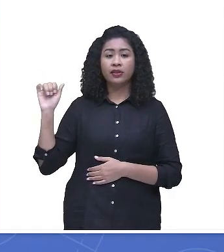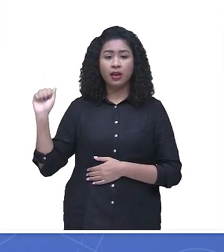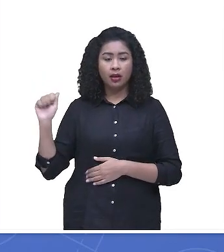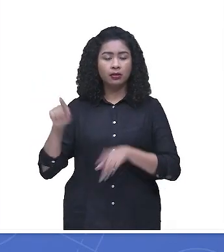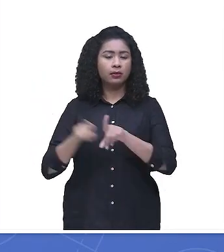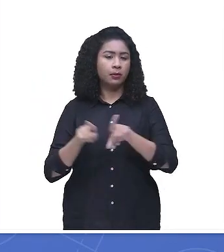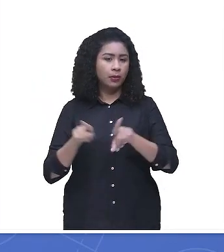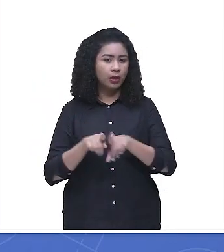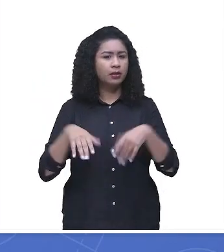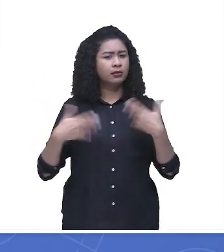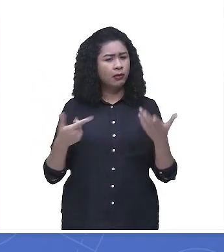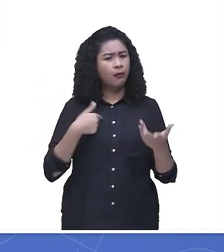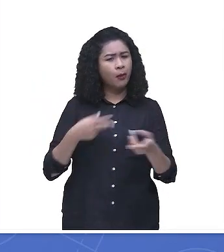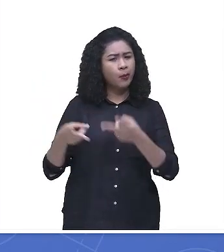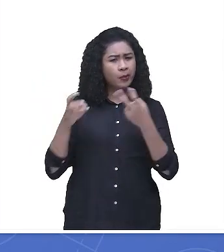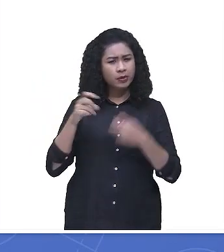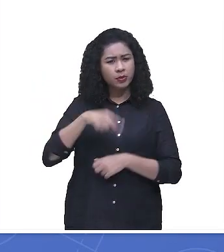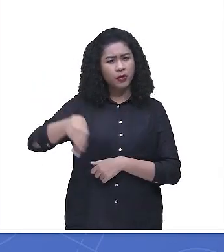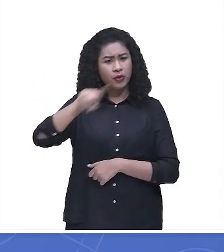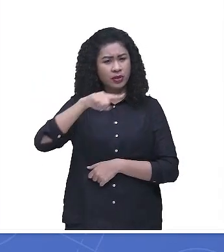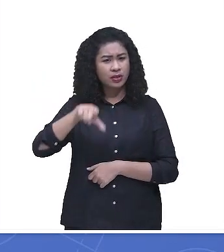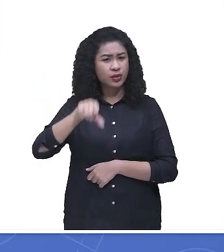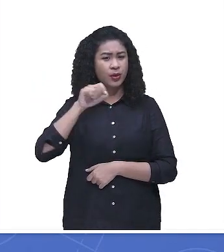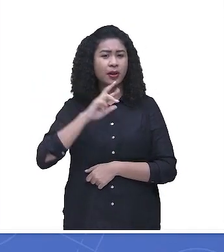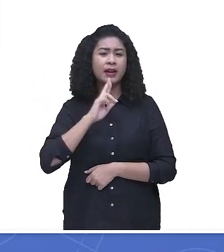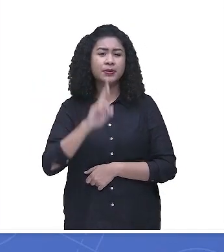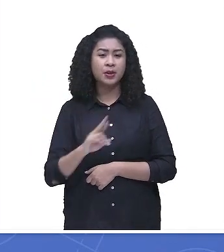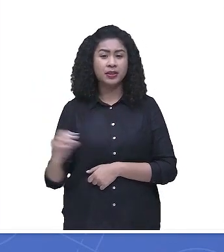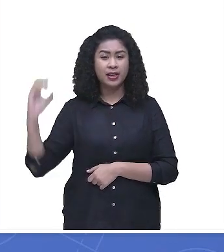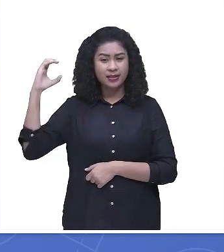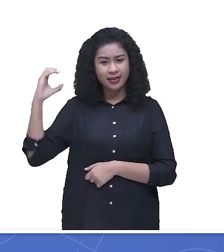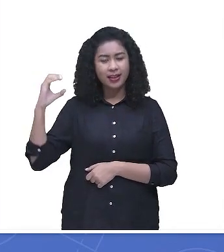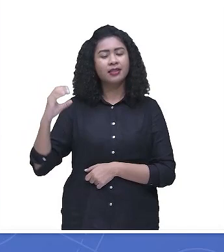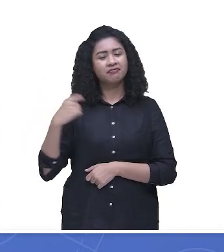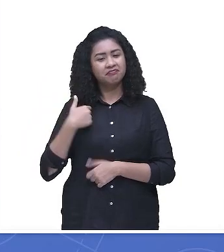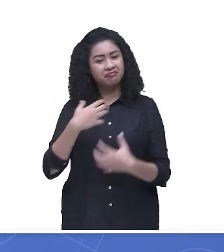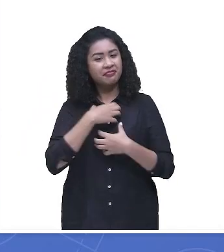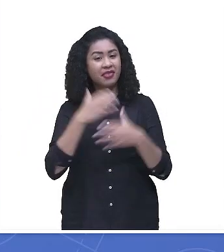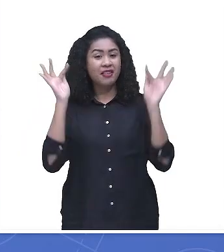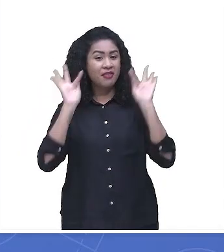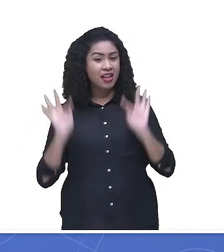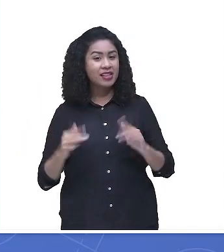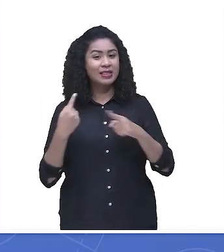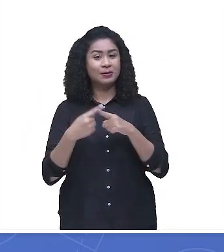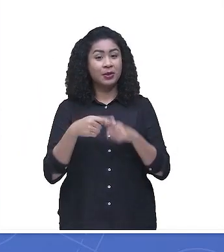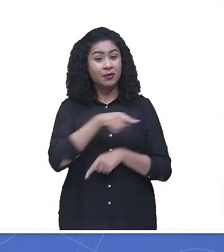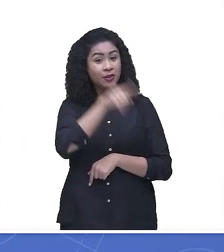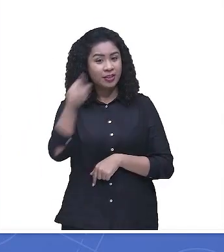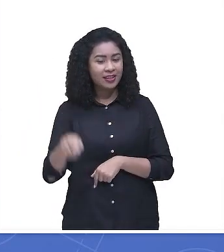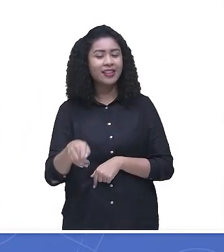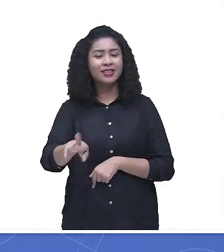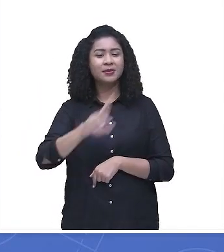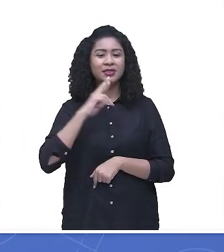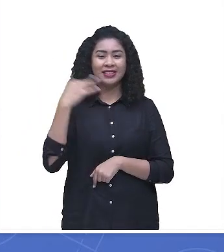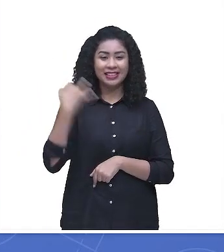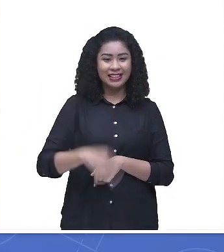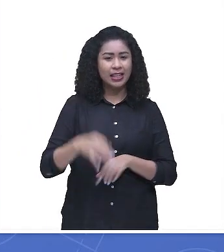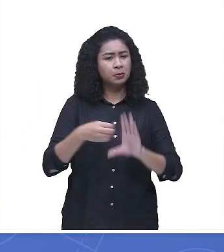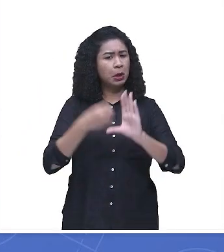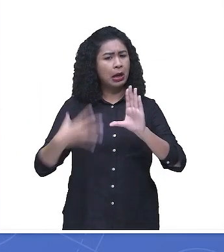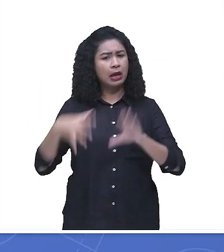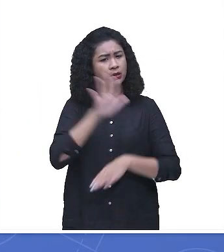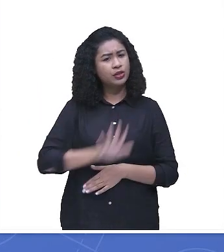marcaram a alternativa C. Fico contente, por quê? Porque vocês bateram o olho e disseram, bom, é uma característica geral, não é isso? Vamos ler então o enunciado